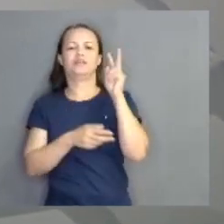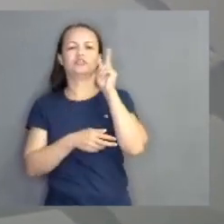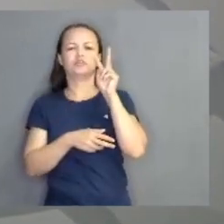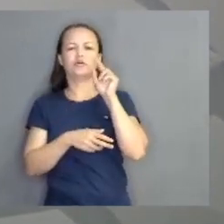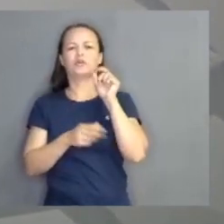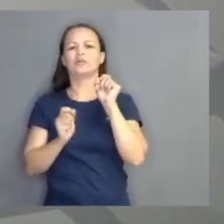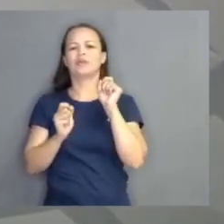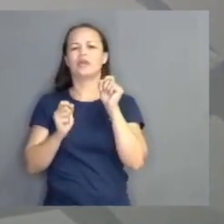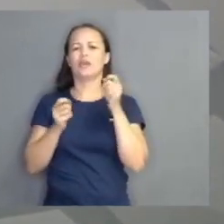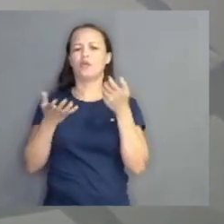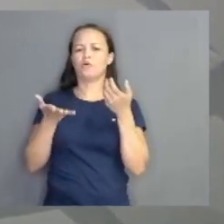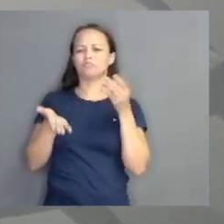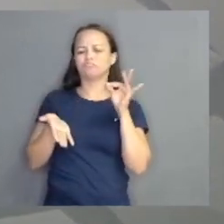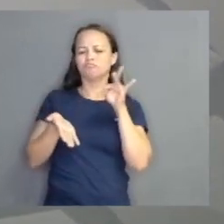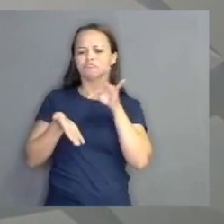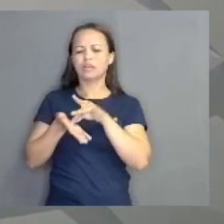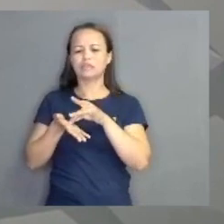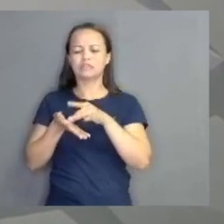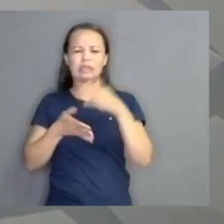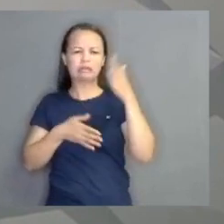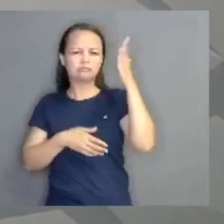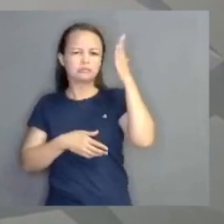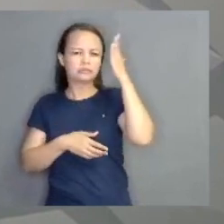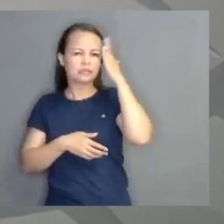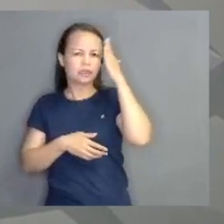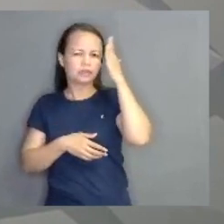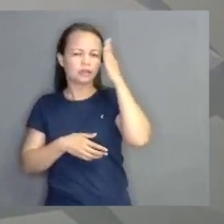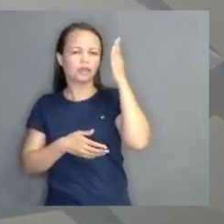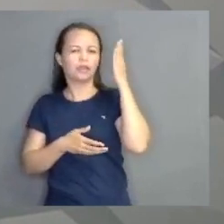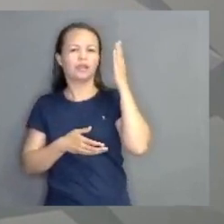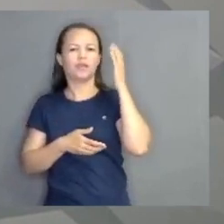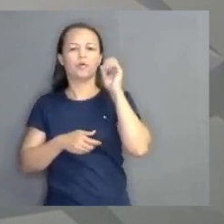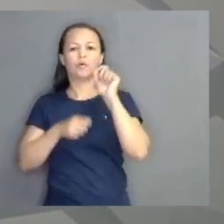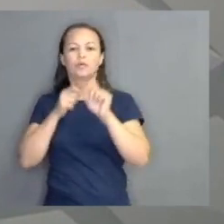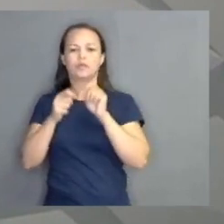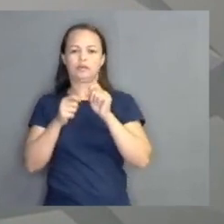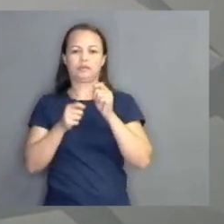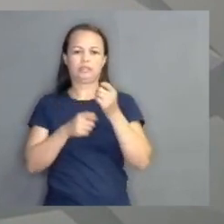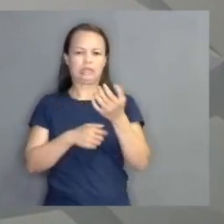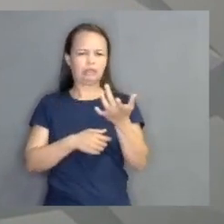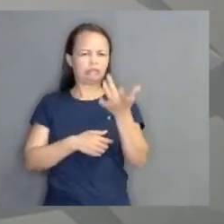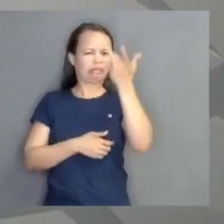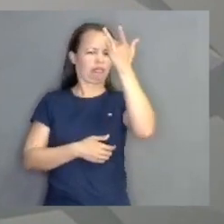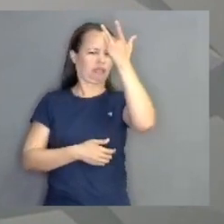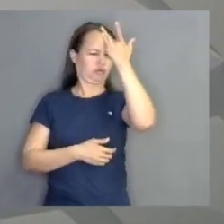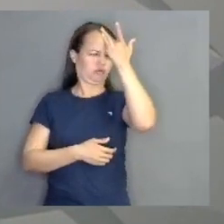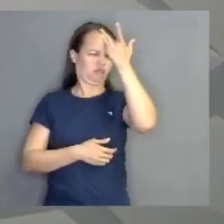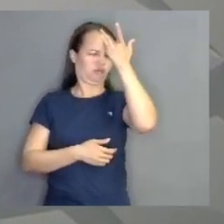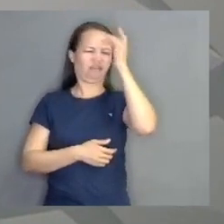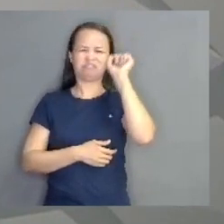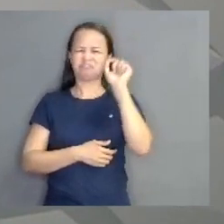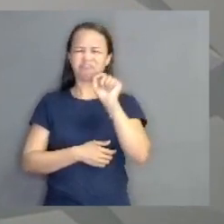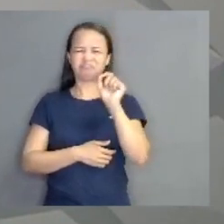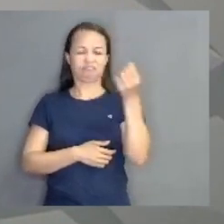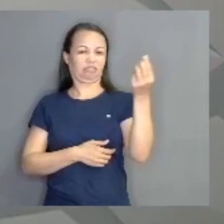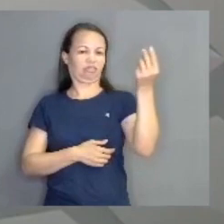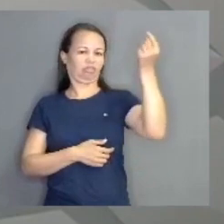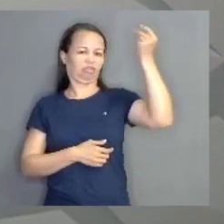fato. Você tem que compreender. Aquela questão de decorar já foi há muito